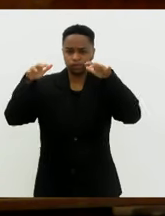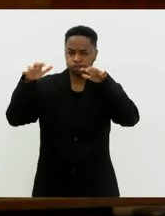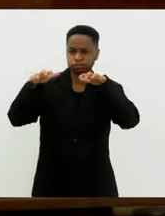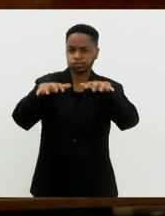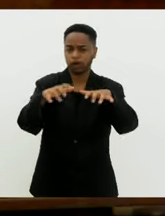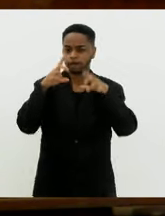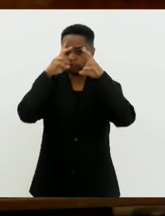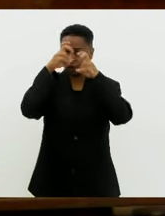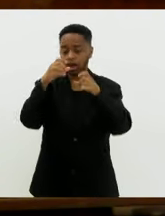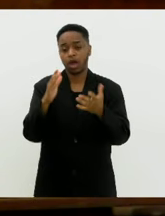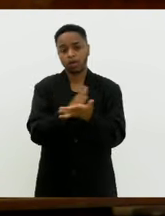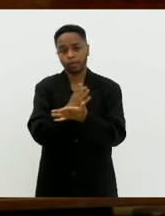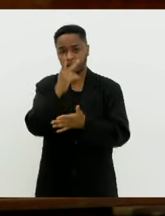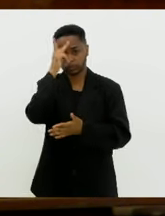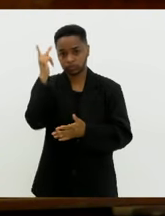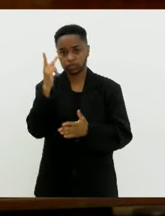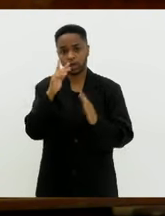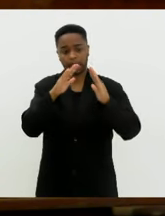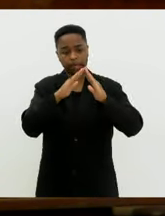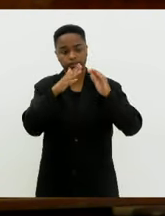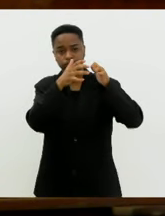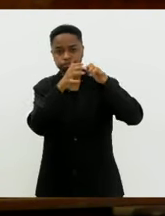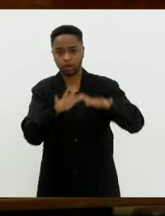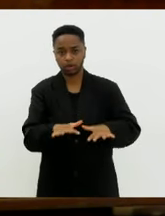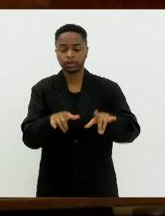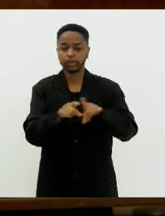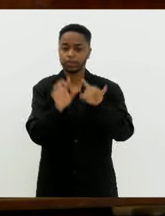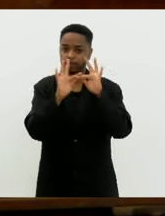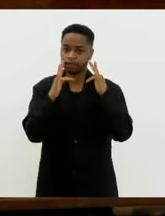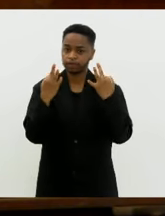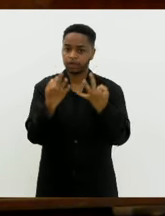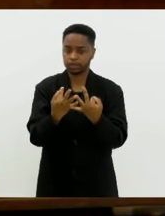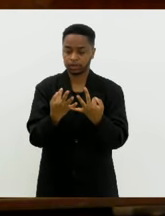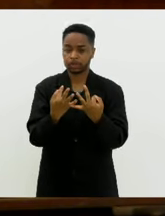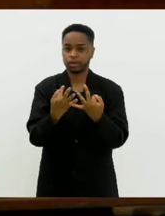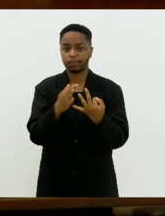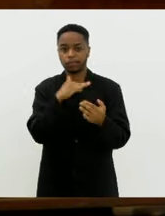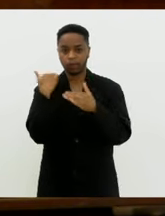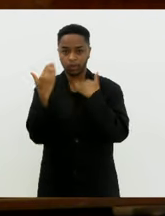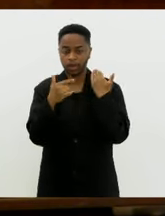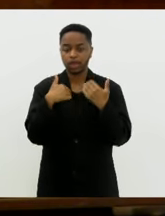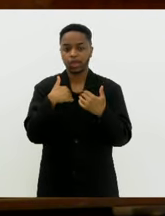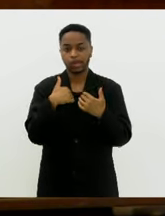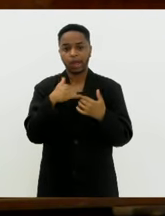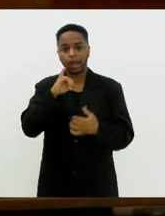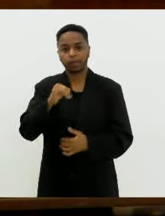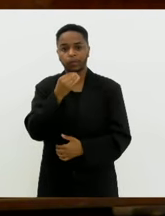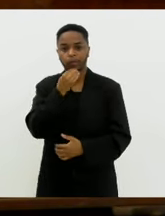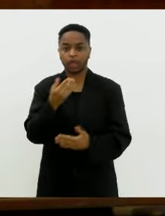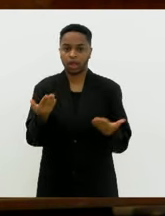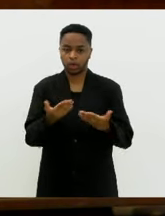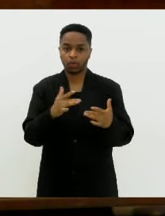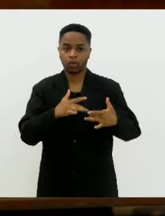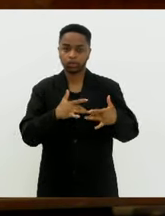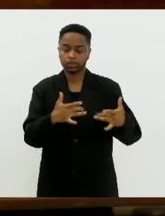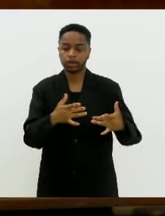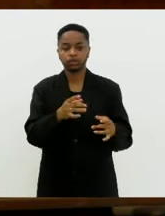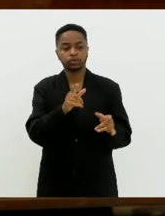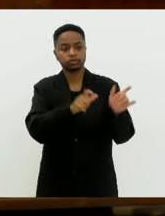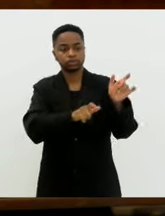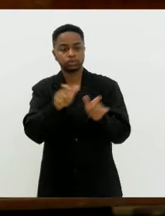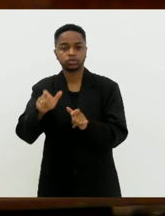até familiares, e eu queria aproveitar aqui para me solidarizar com todas as vítimas da